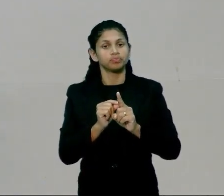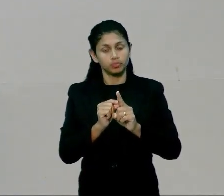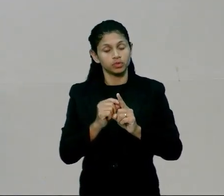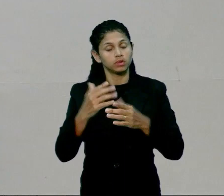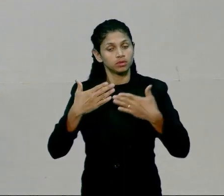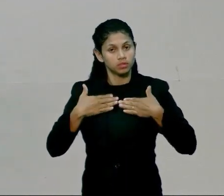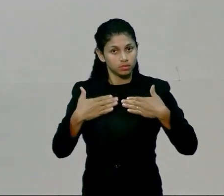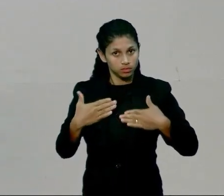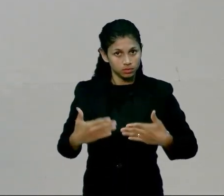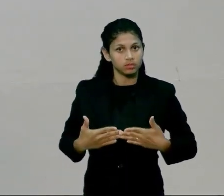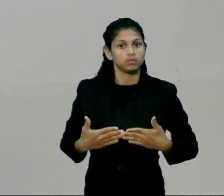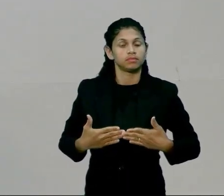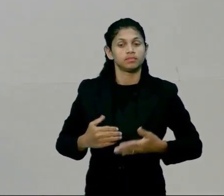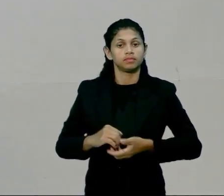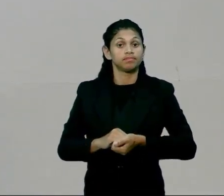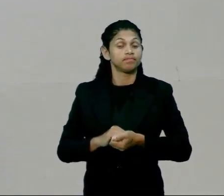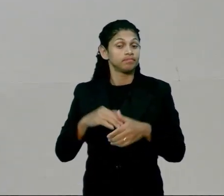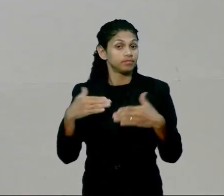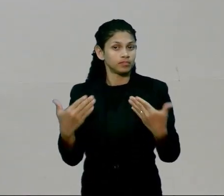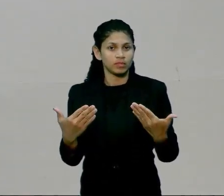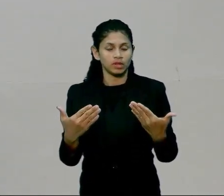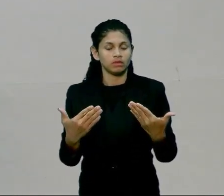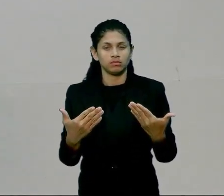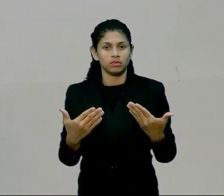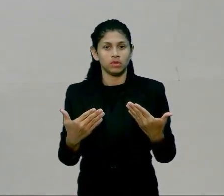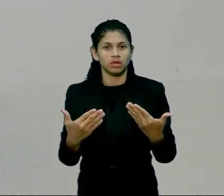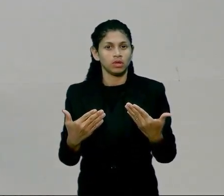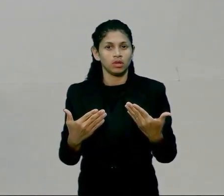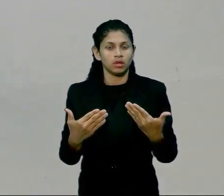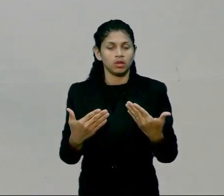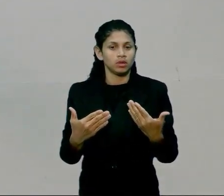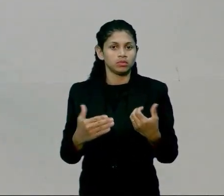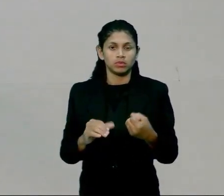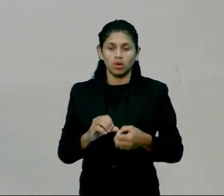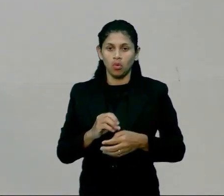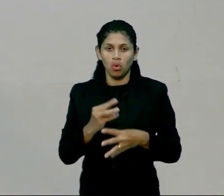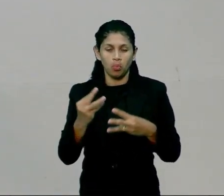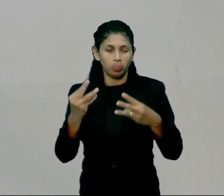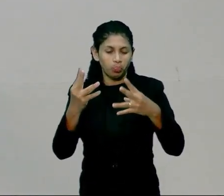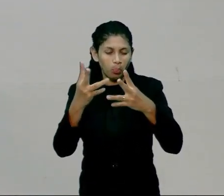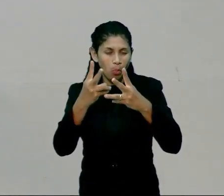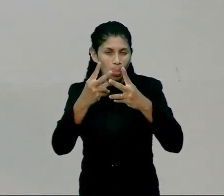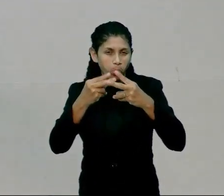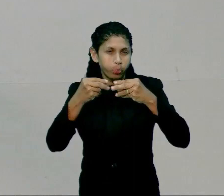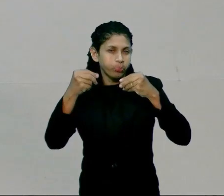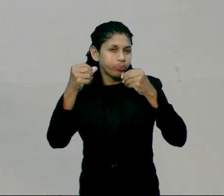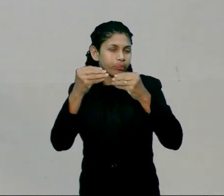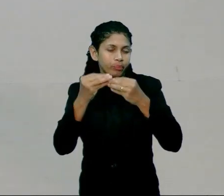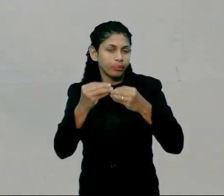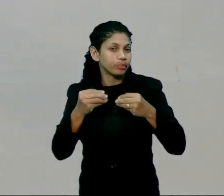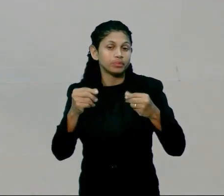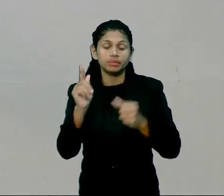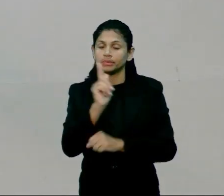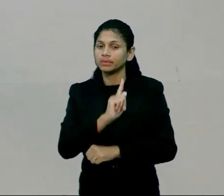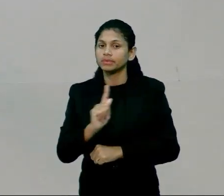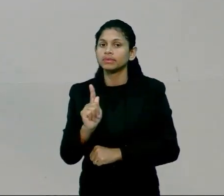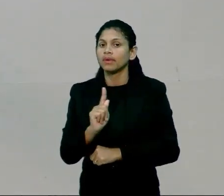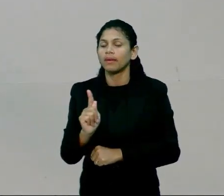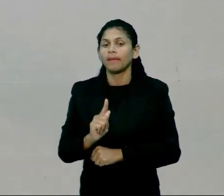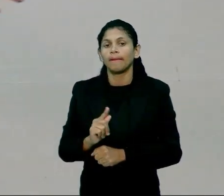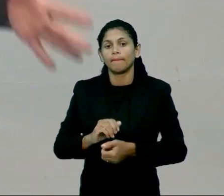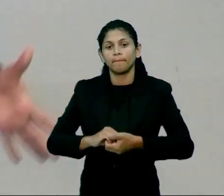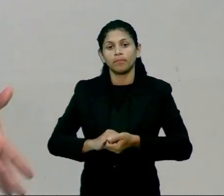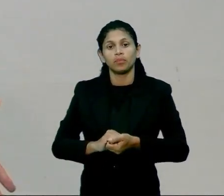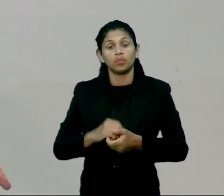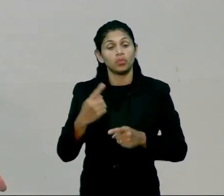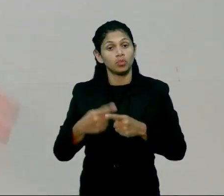refrigerador automático. Então, não é gordura escorrendo, é perca de líquido para manter o equilíbrio da temperatura, porque o objetivo